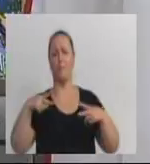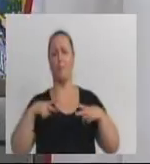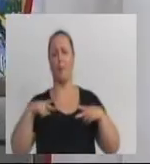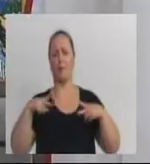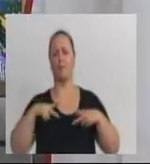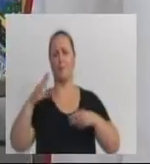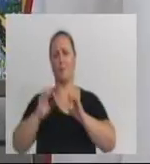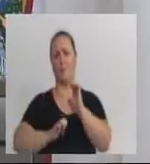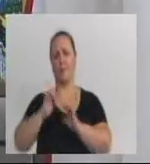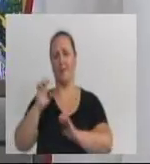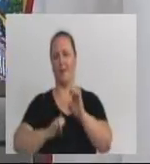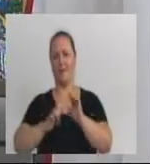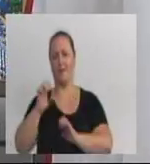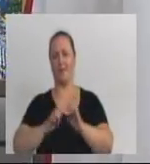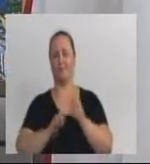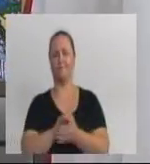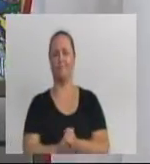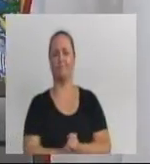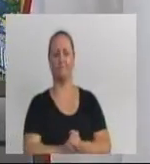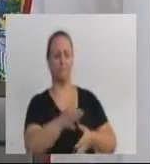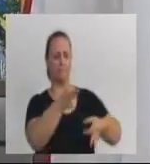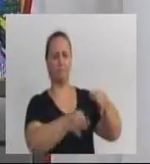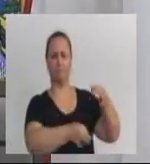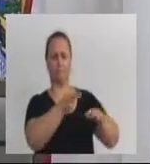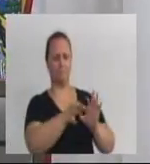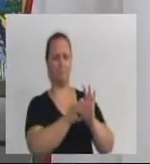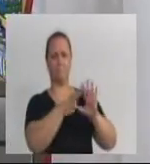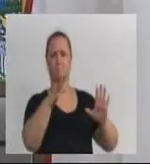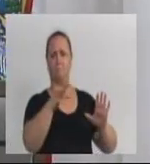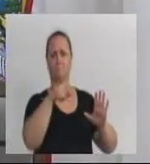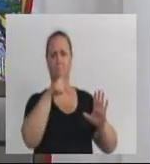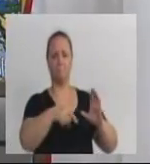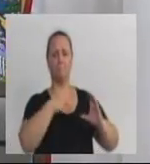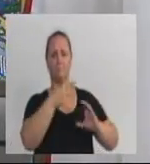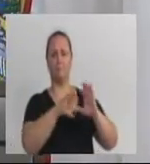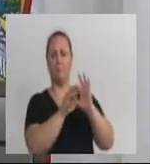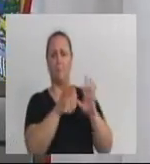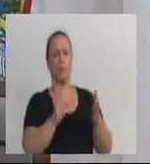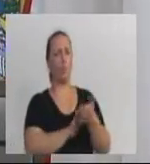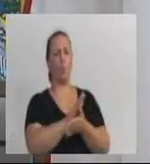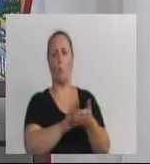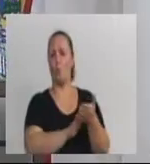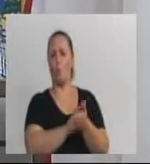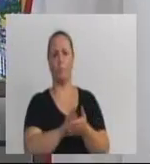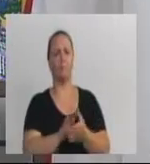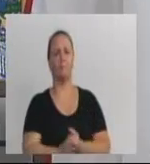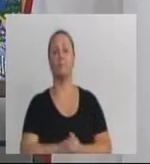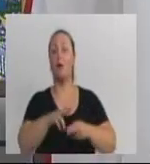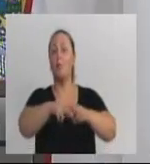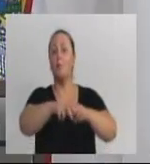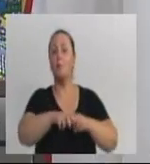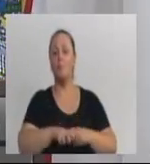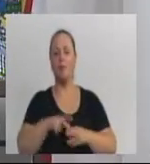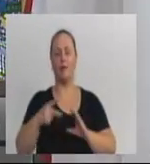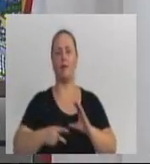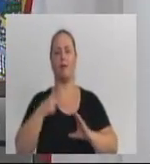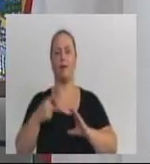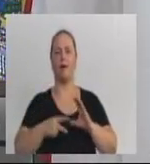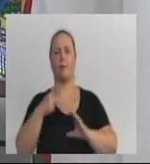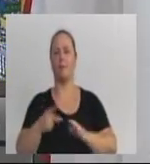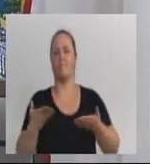autorização legislativa, e isso é um crime grave. Por isso, a Câmara negou o requerimento.